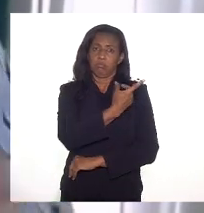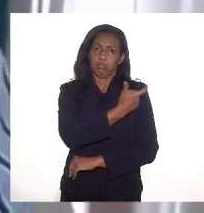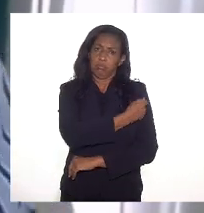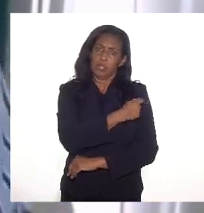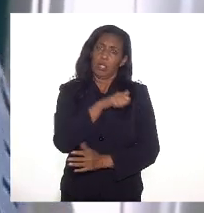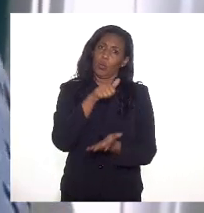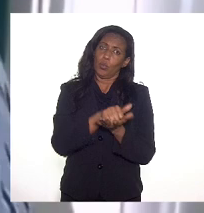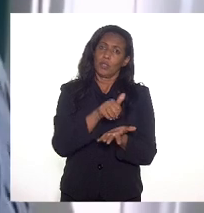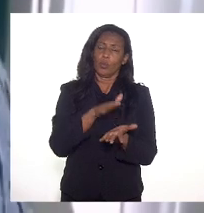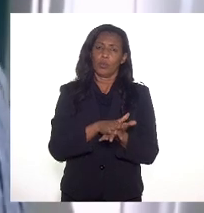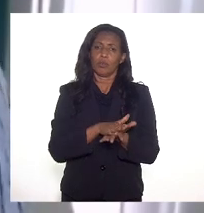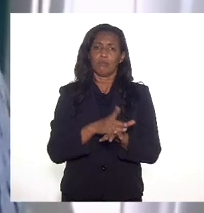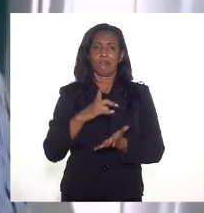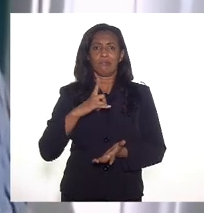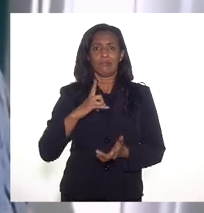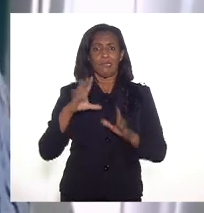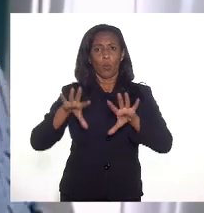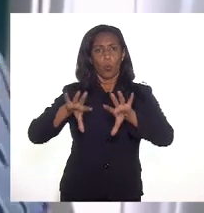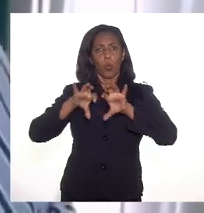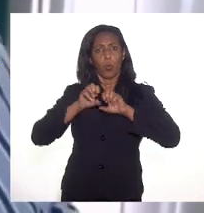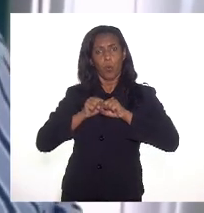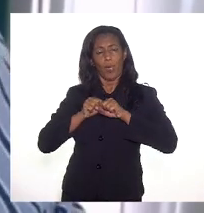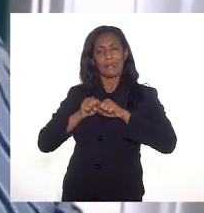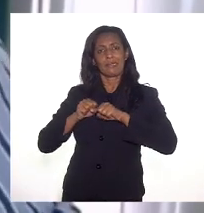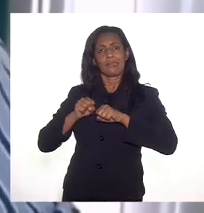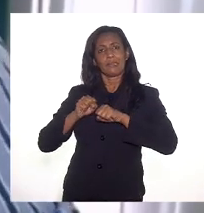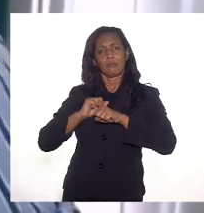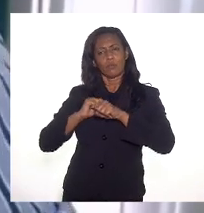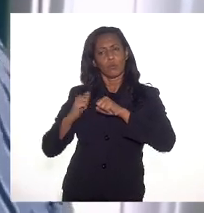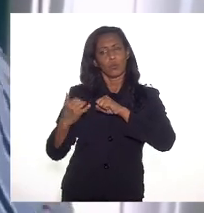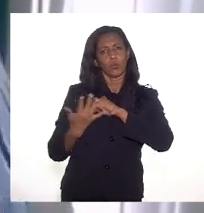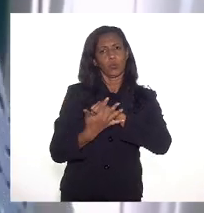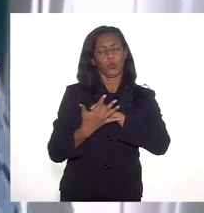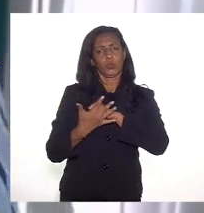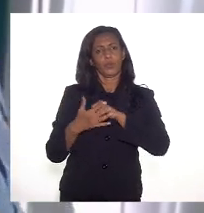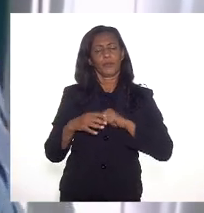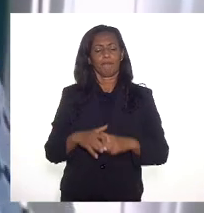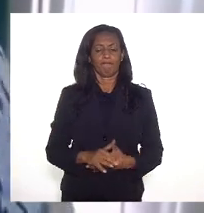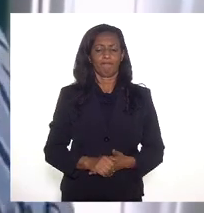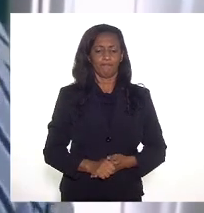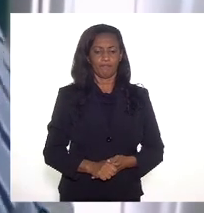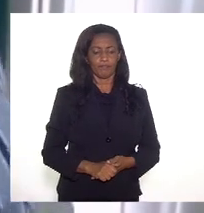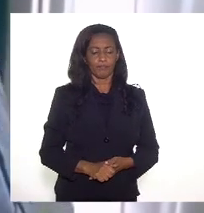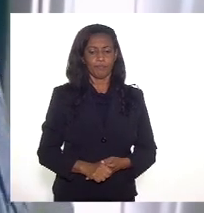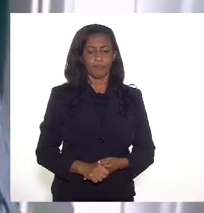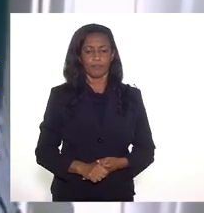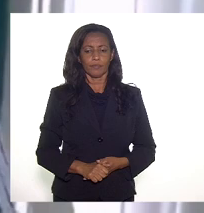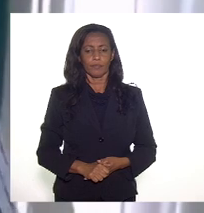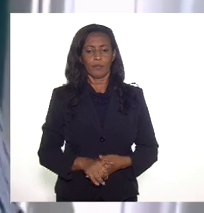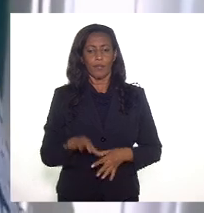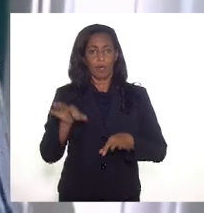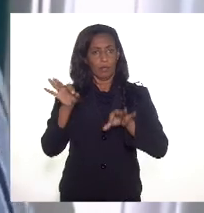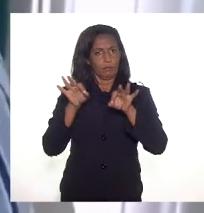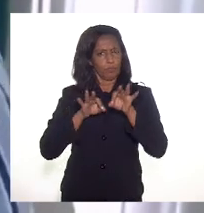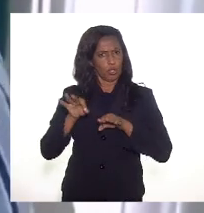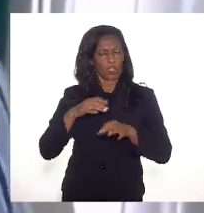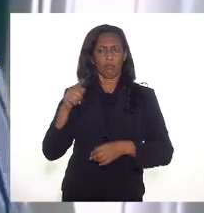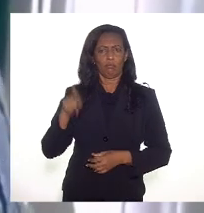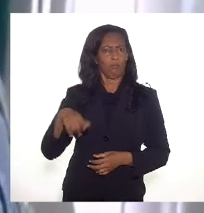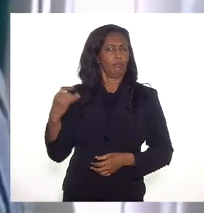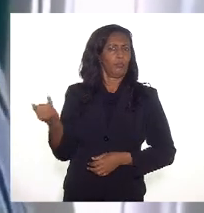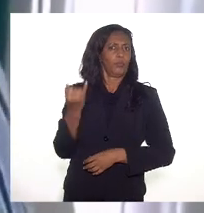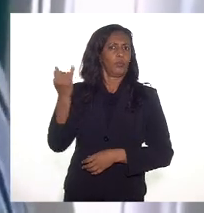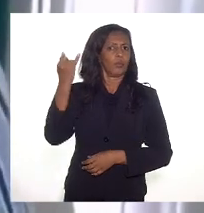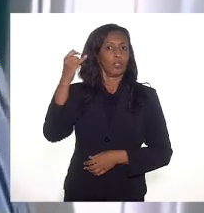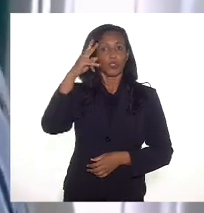e, consequentemente, podendo ser vetores de transmissão da Covid-19. O projeto é importante.